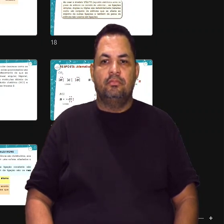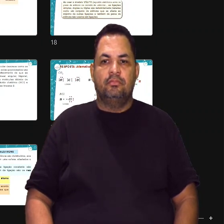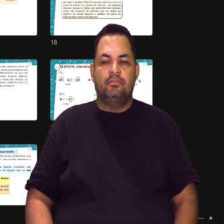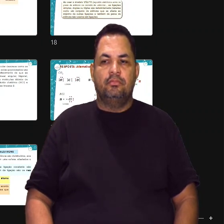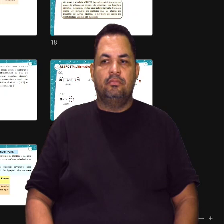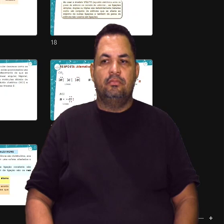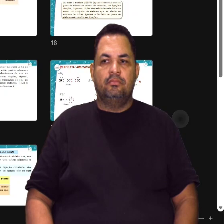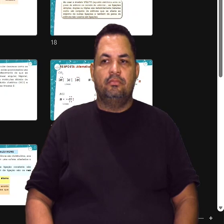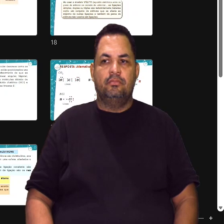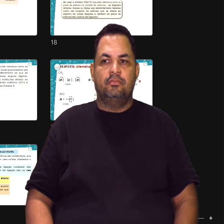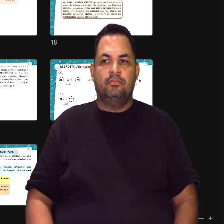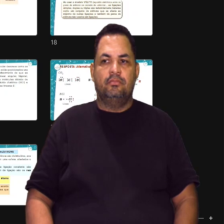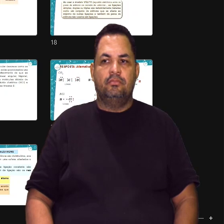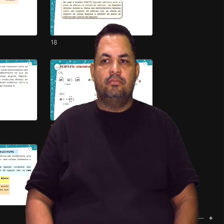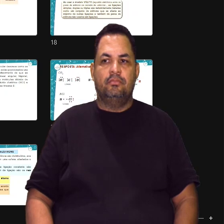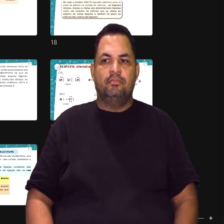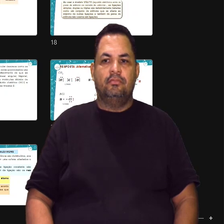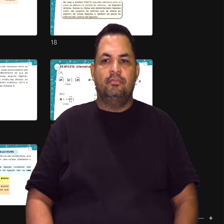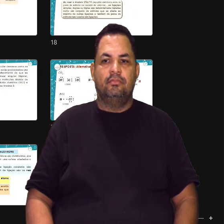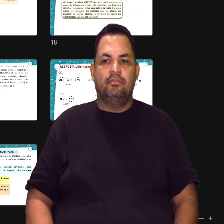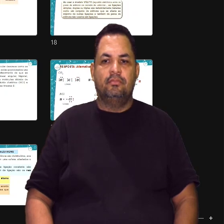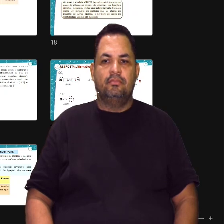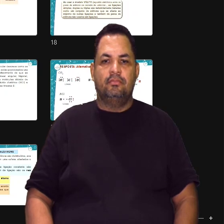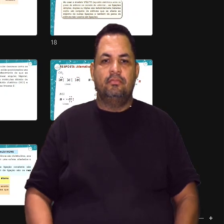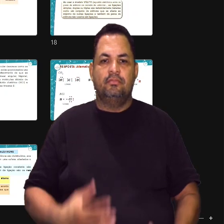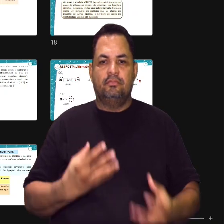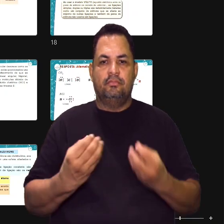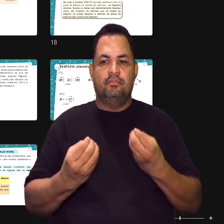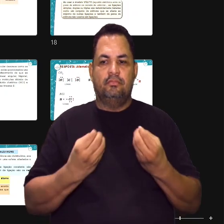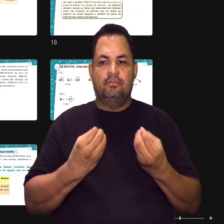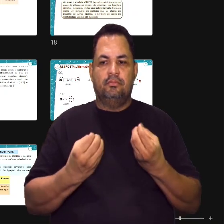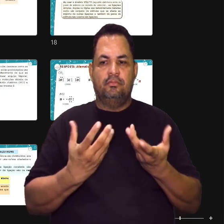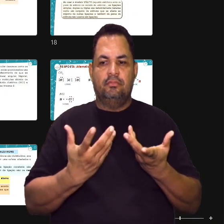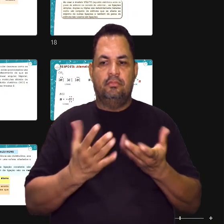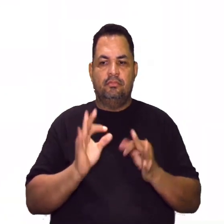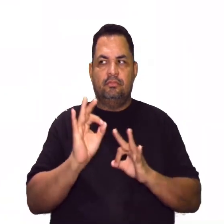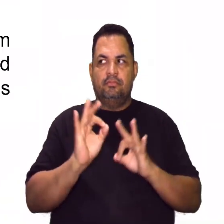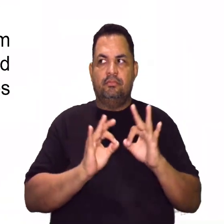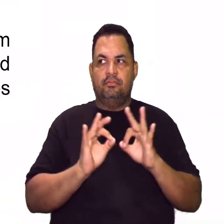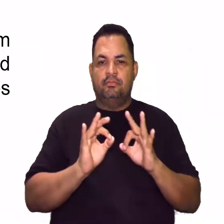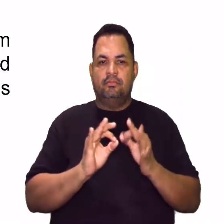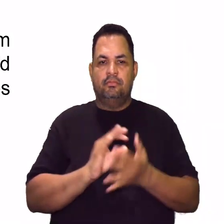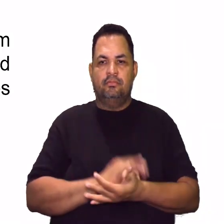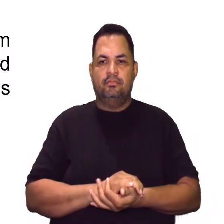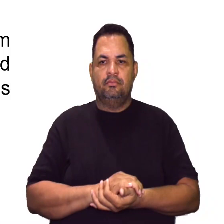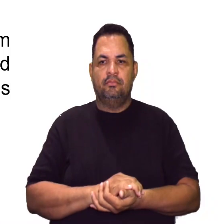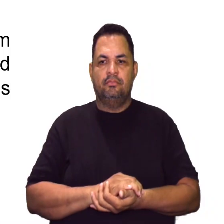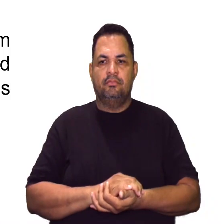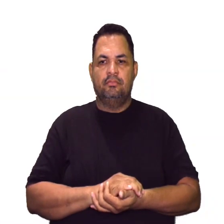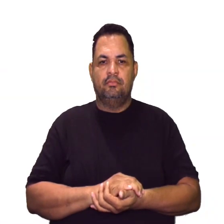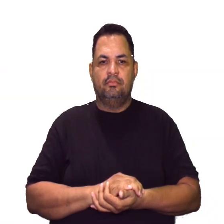é apenas uma maneira de